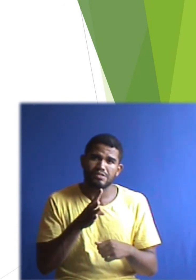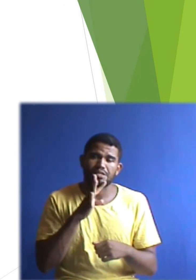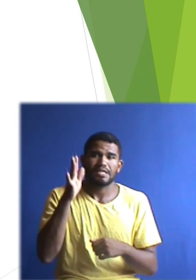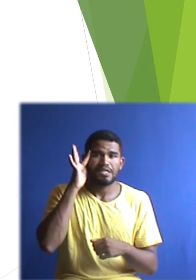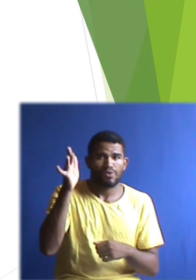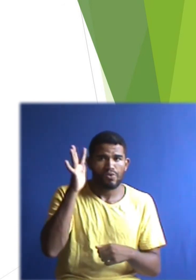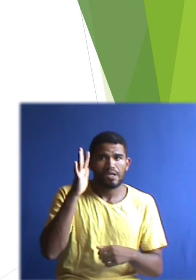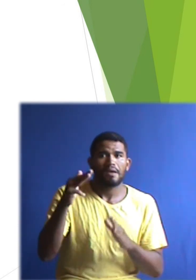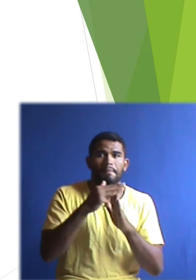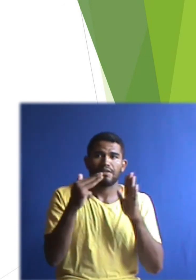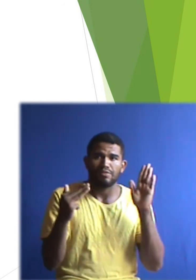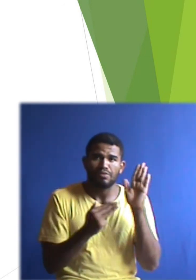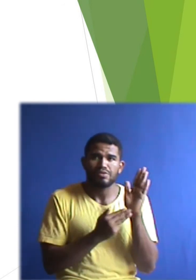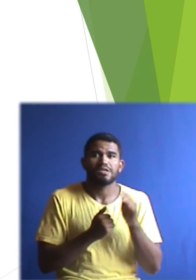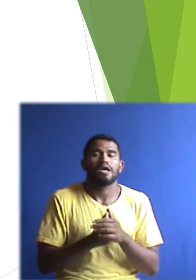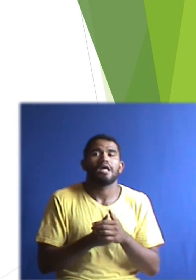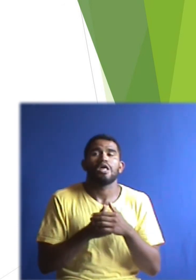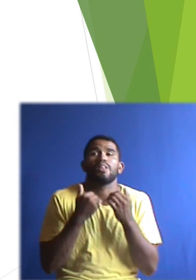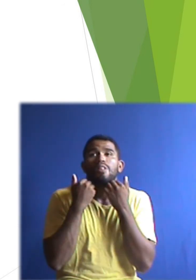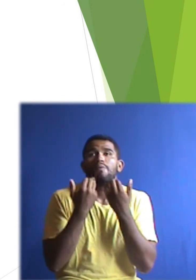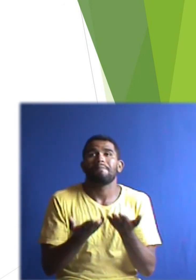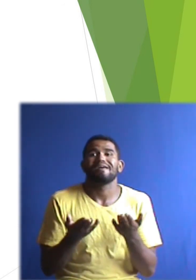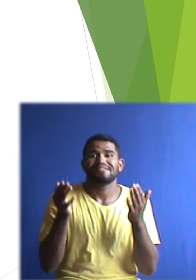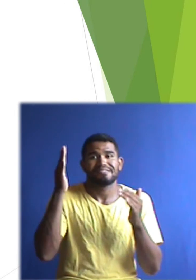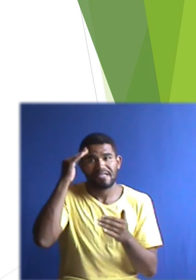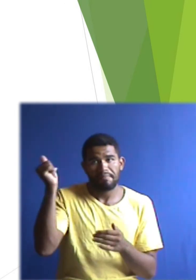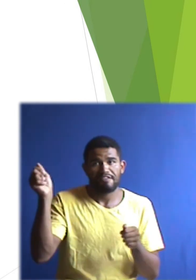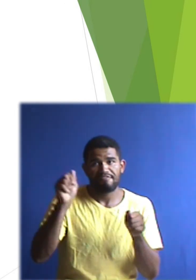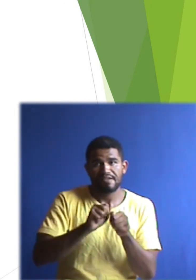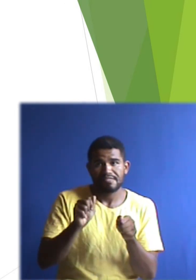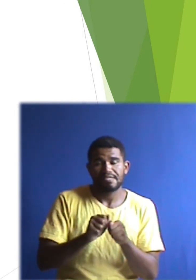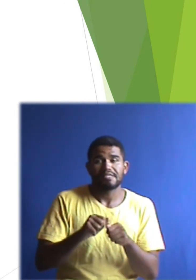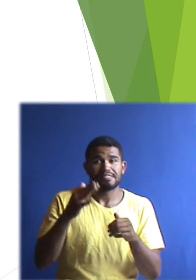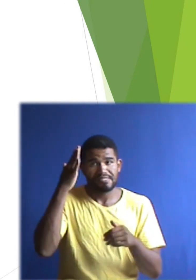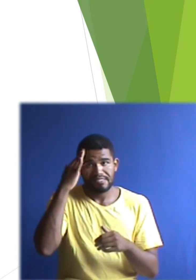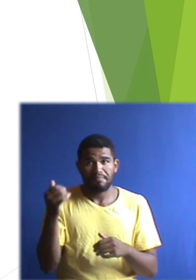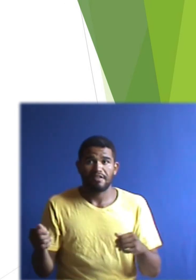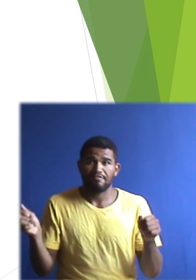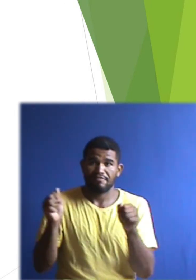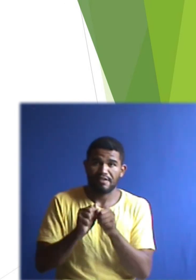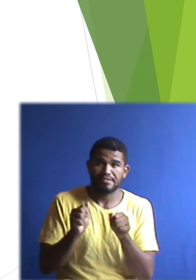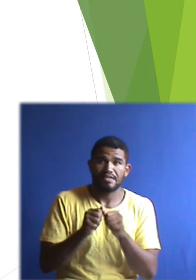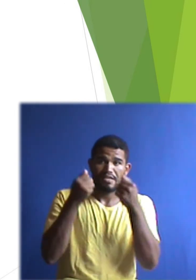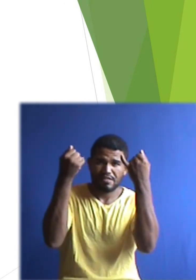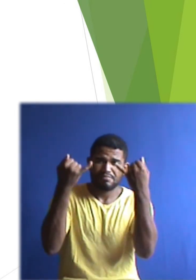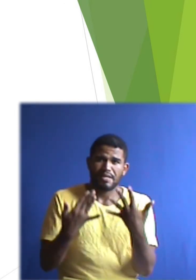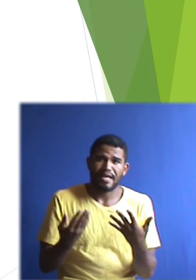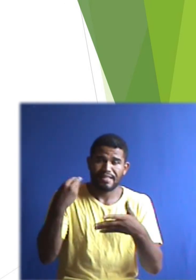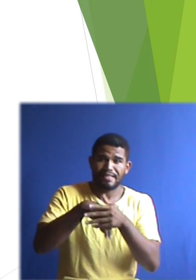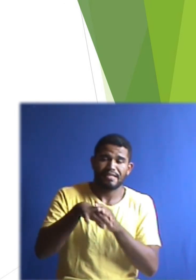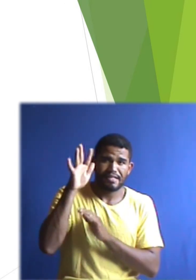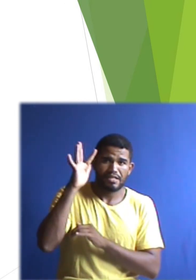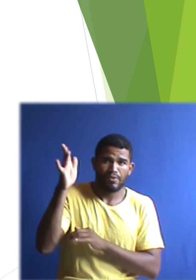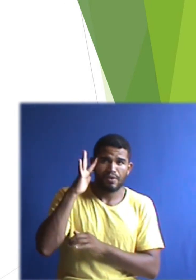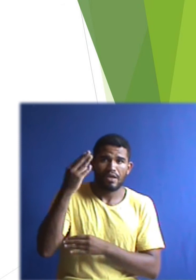metodológico. Não basta só você saber fazer. Você tem que saber fazer e explicar teoricamente